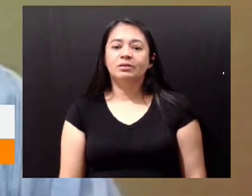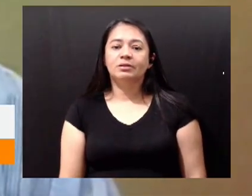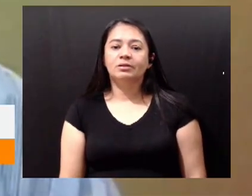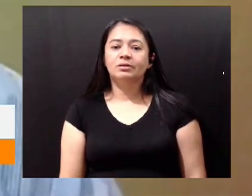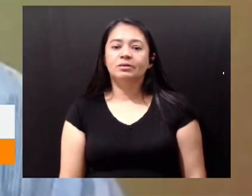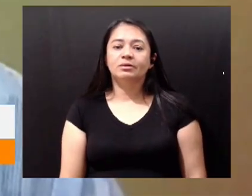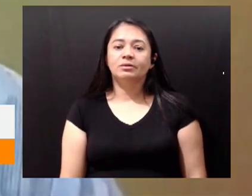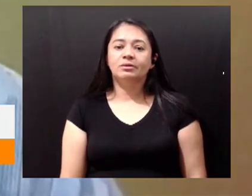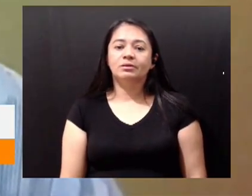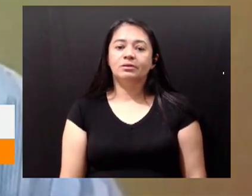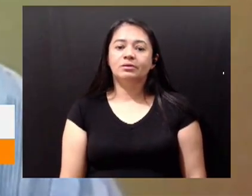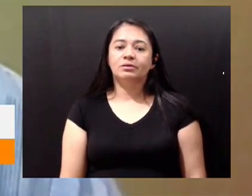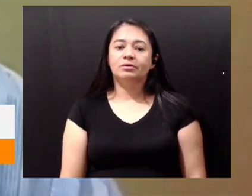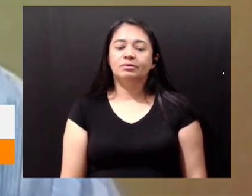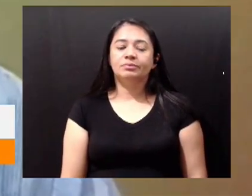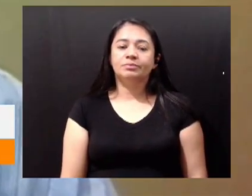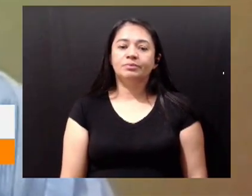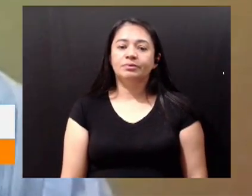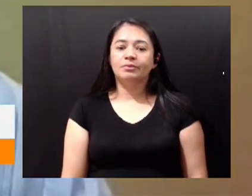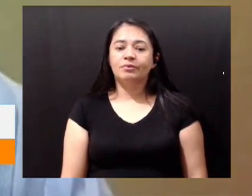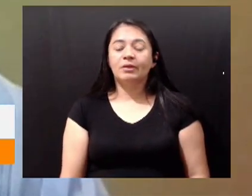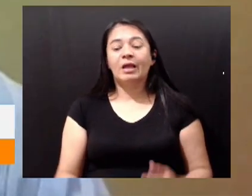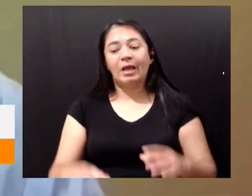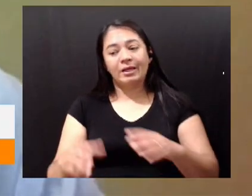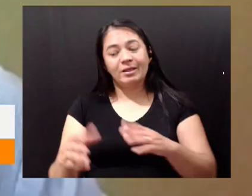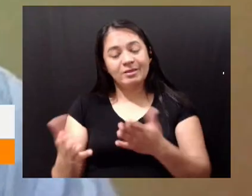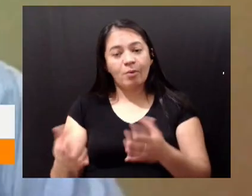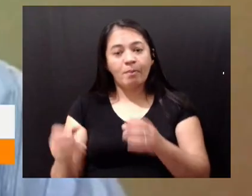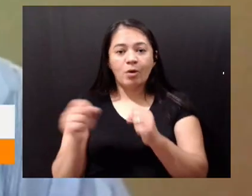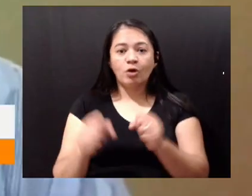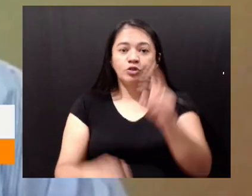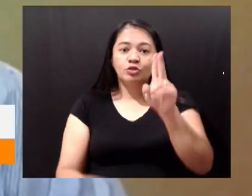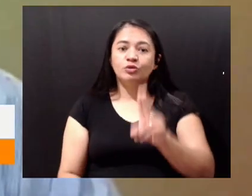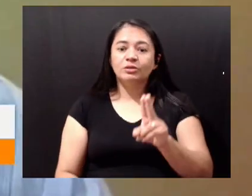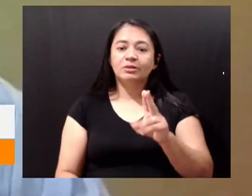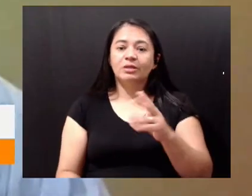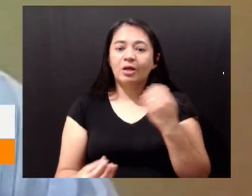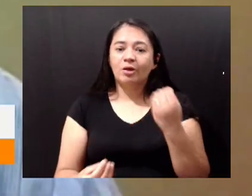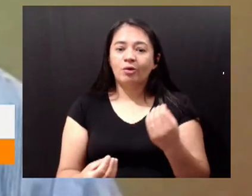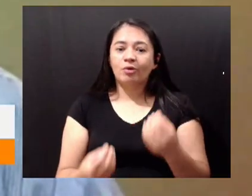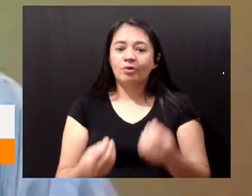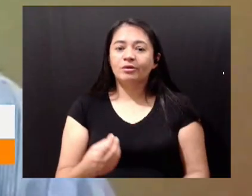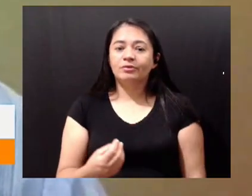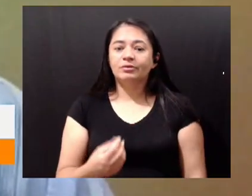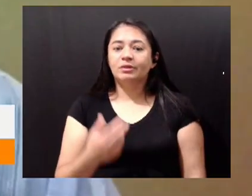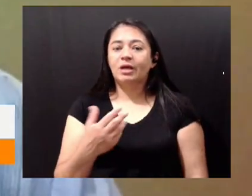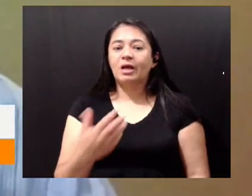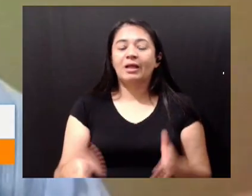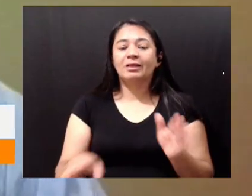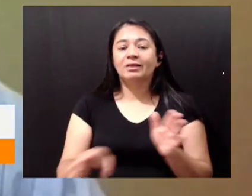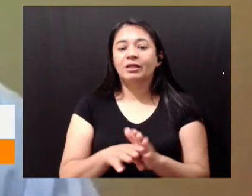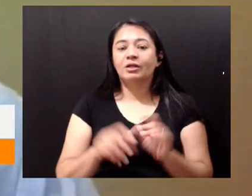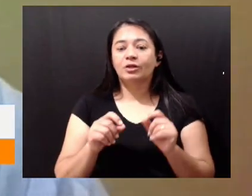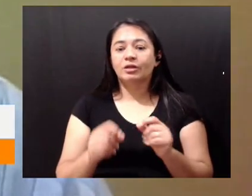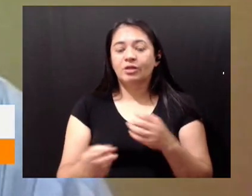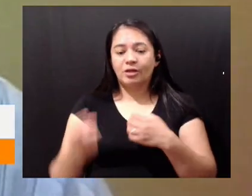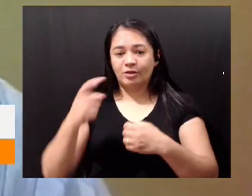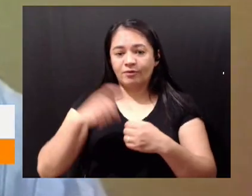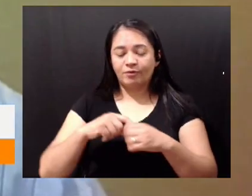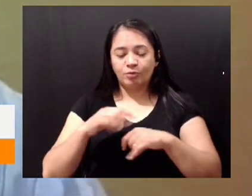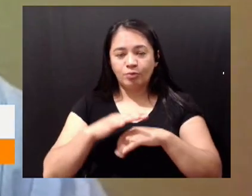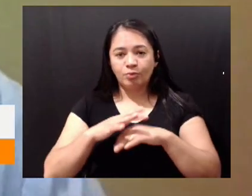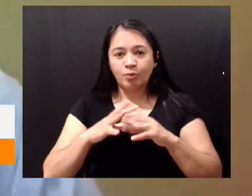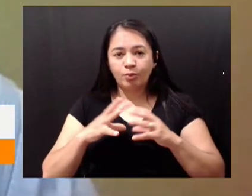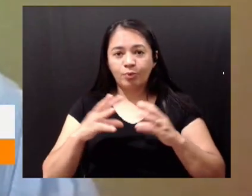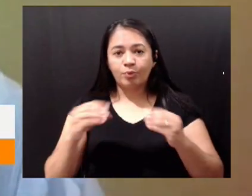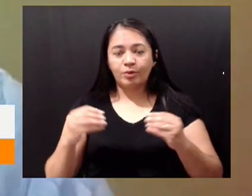ou enterais, aí pode-se lançar a mão da nutrição parenteral até que haja uma recuperação do trato digestivo e a